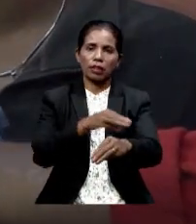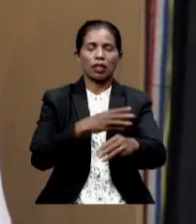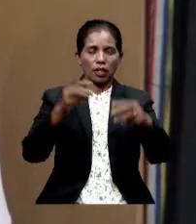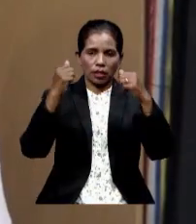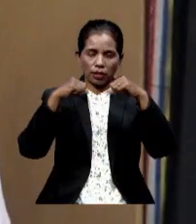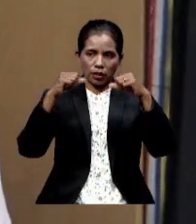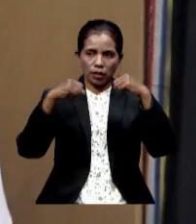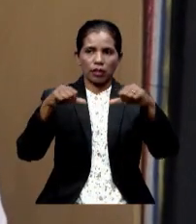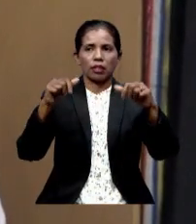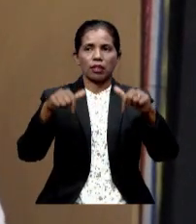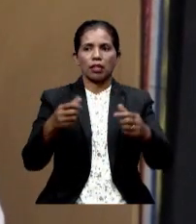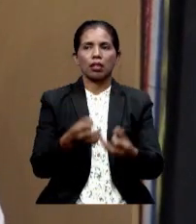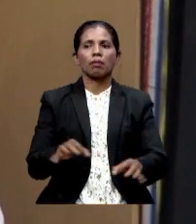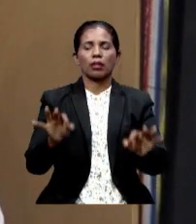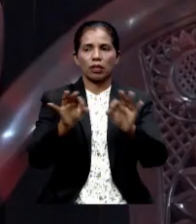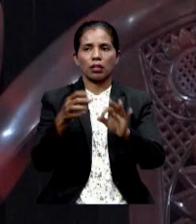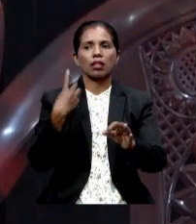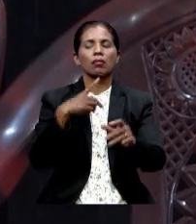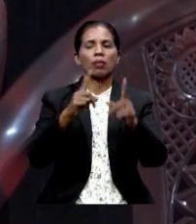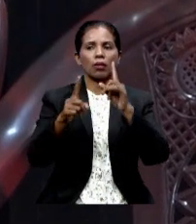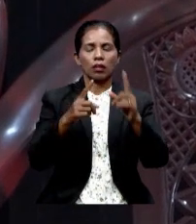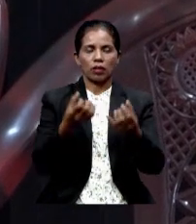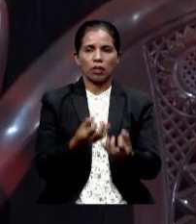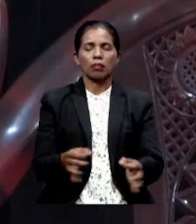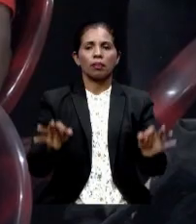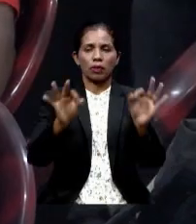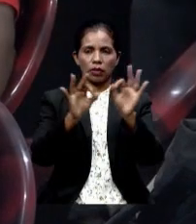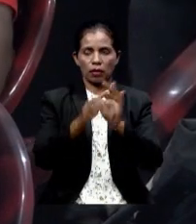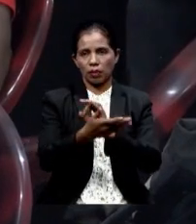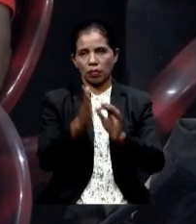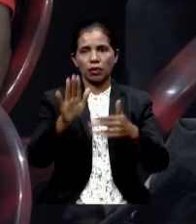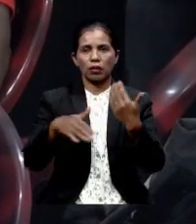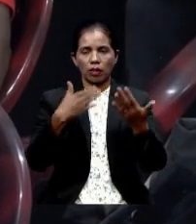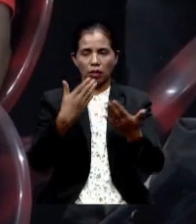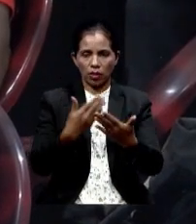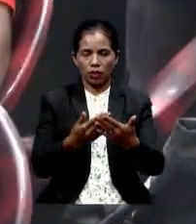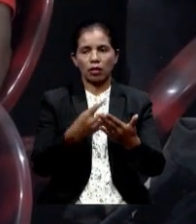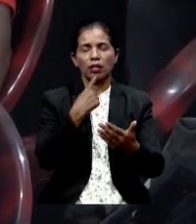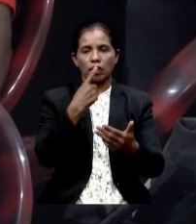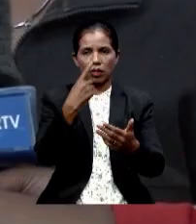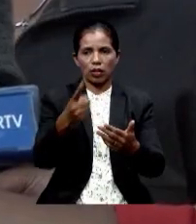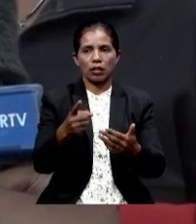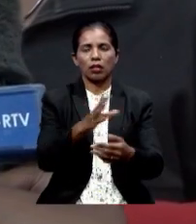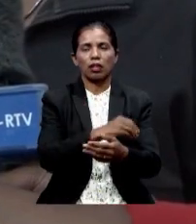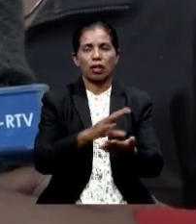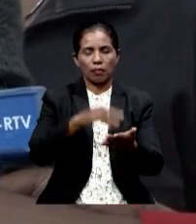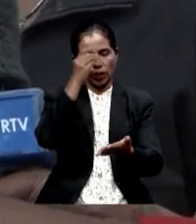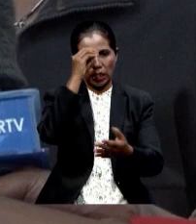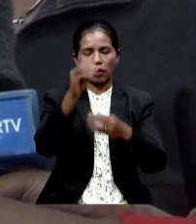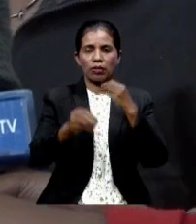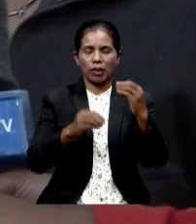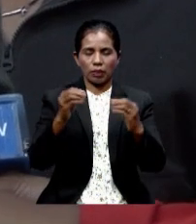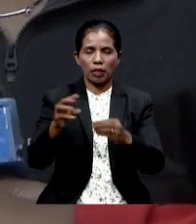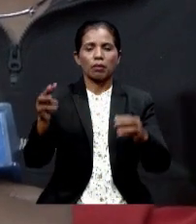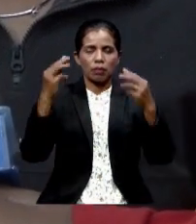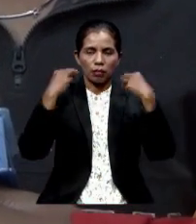serne. Muito importante, não é que o Nia é muito importante, teve para o Itabote ser ato divulga, mas lá lá o curso Nia, não é que se lá o Nia